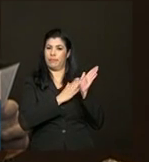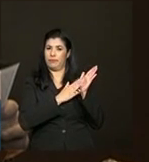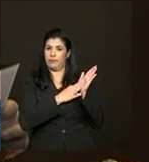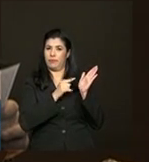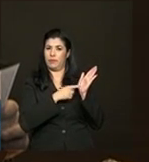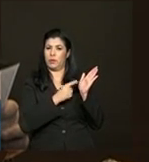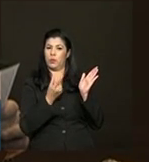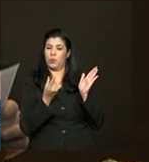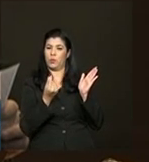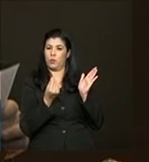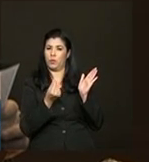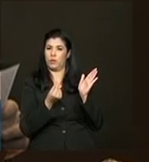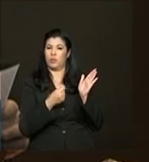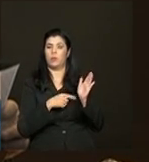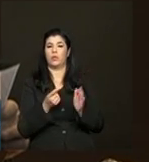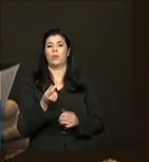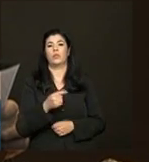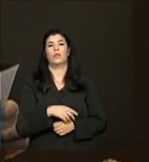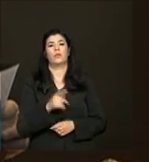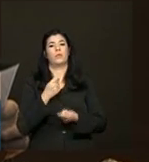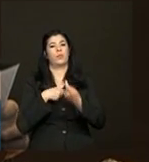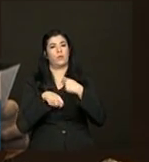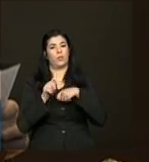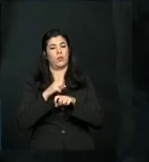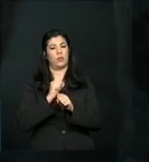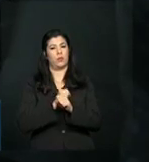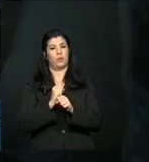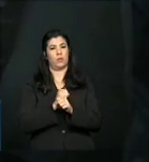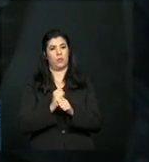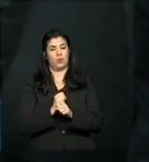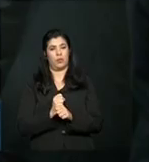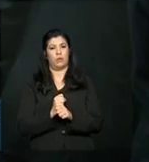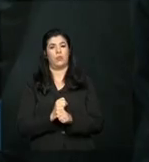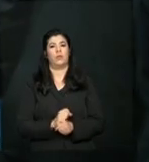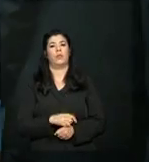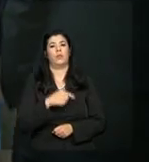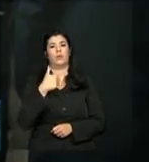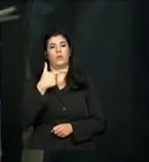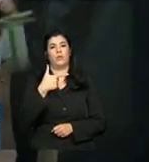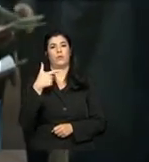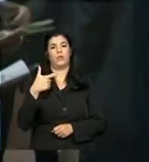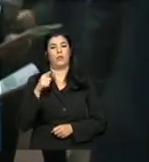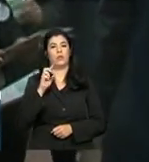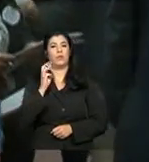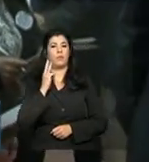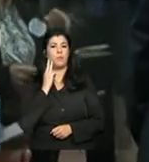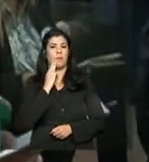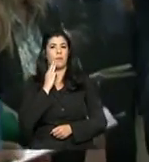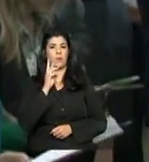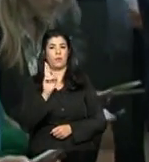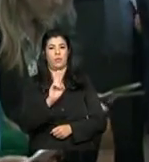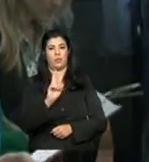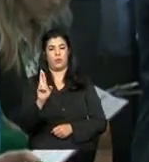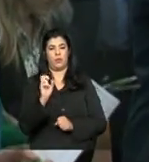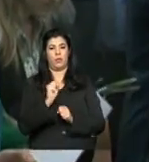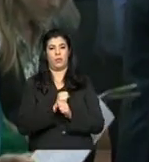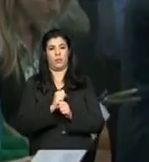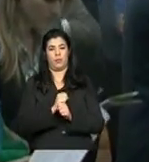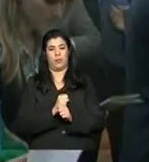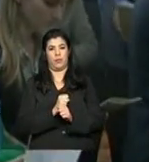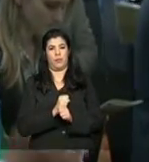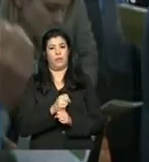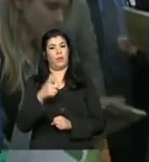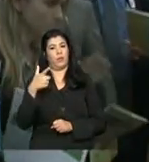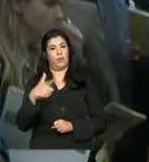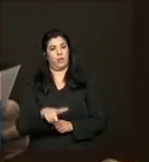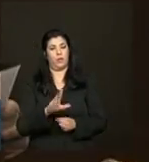proposta financeira com o valor de receita anual permitida de R$ 22 milhões de reais ano.